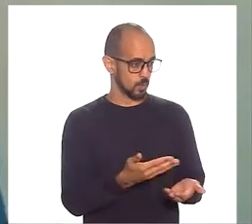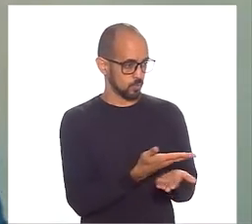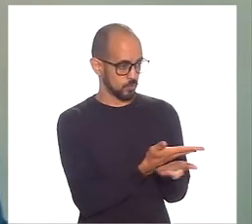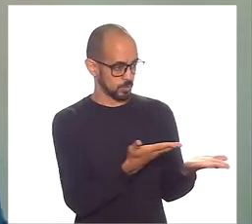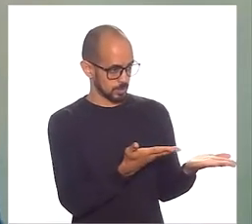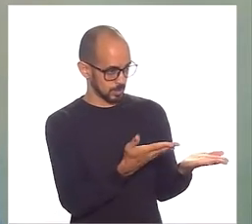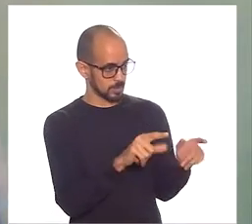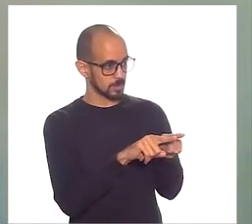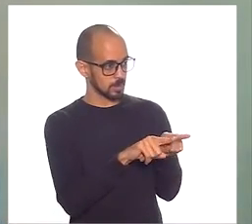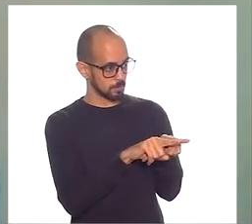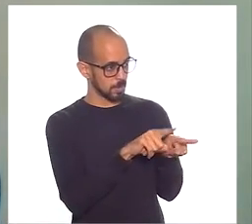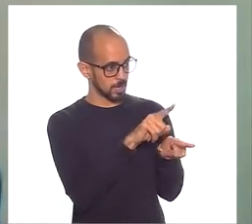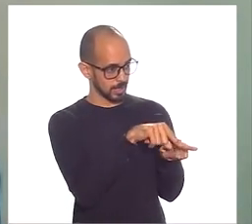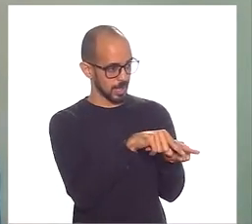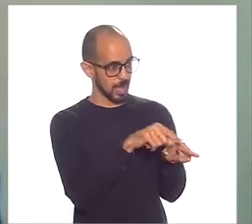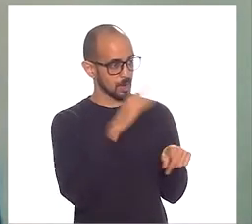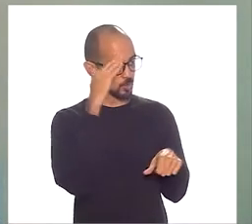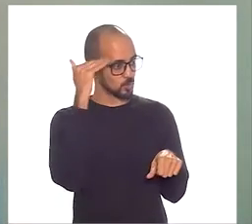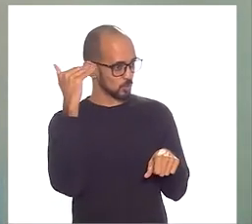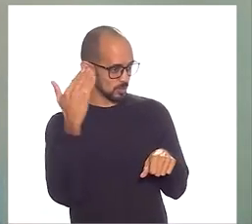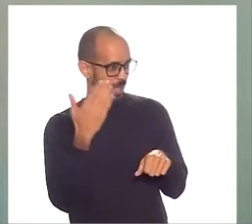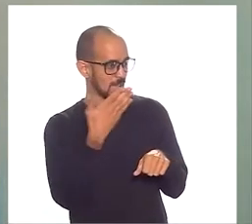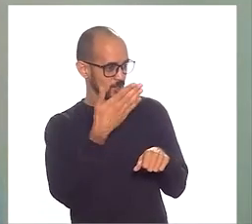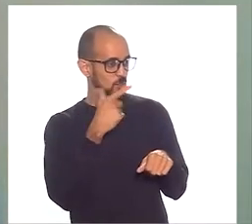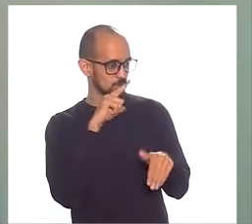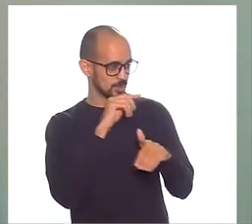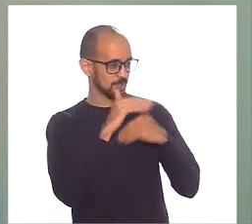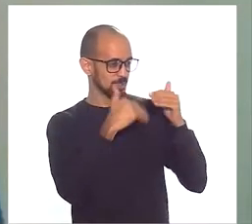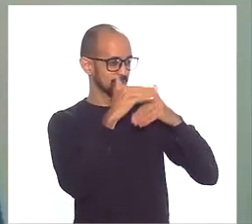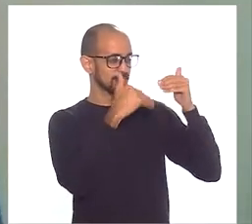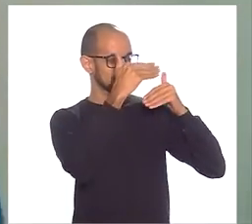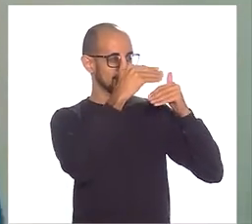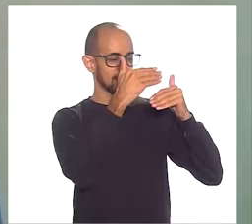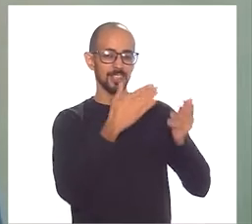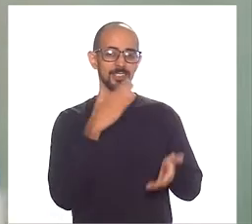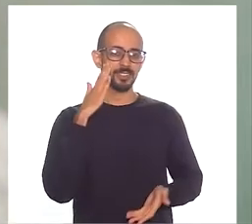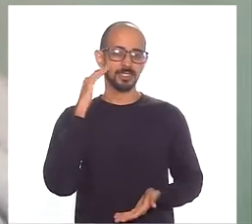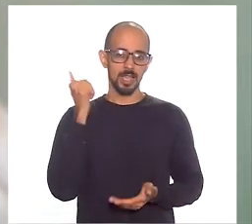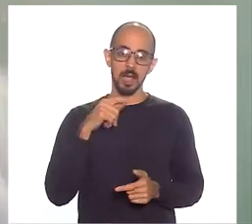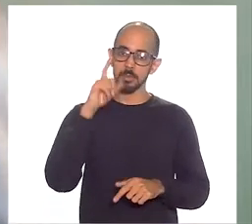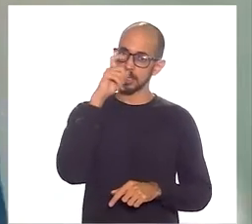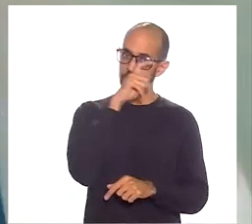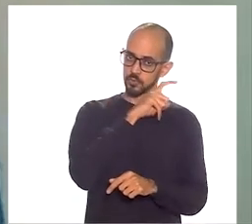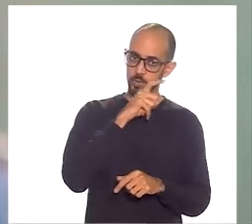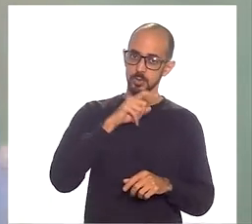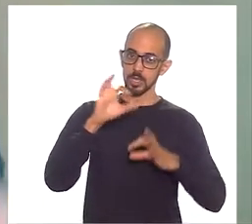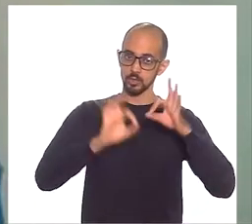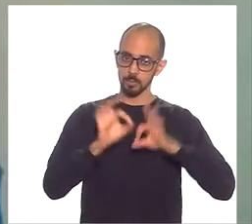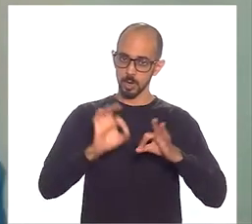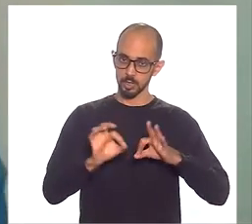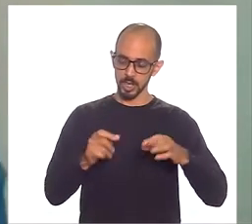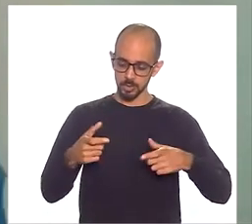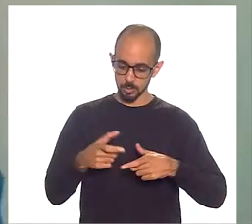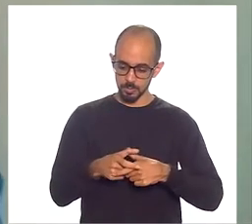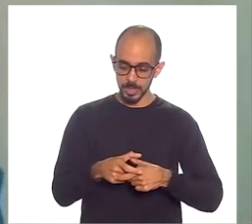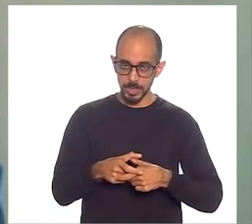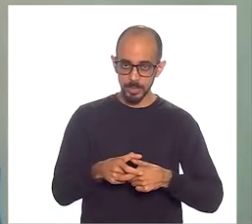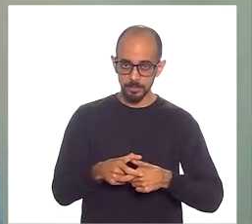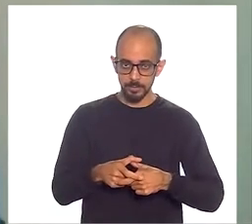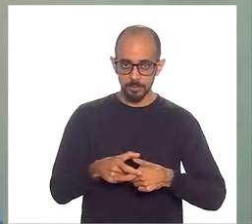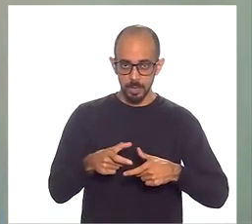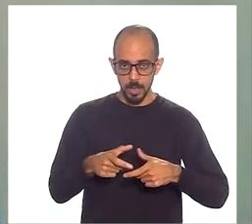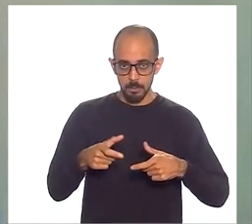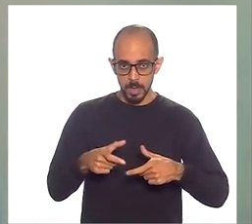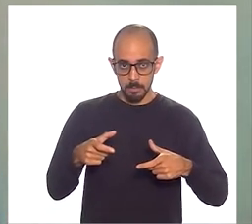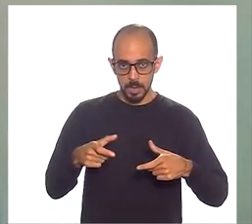Vocês são um caso também de sucesso porque já estão conseguindo escalar. A gente sabe a dificuldade de um projeto que começa pequeno em algumas